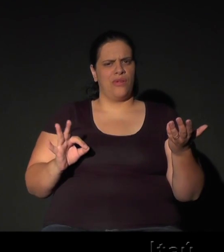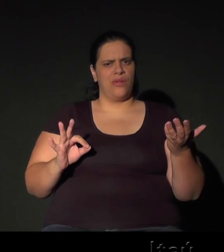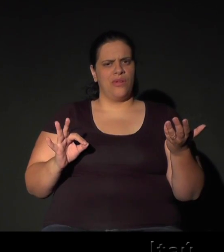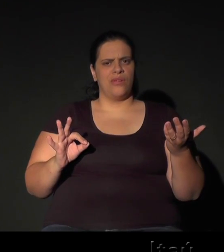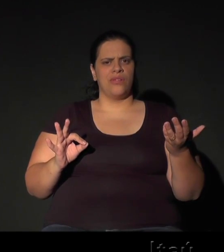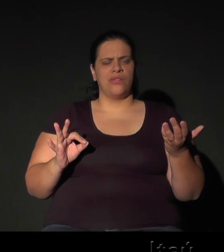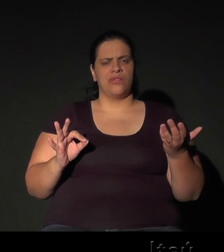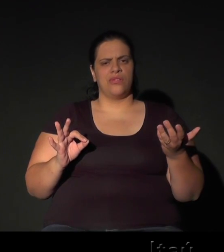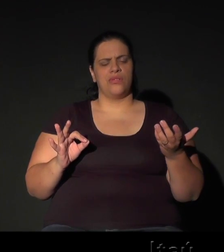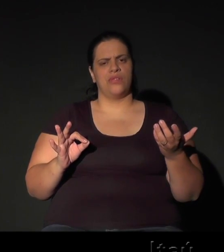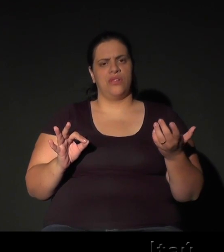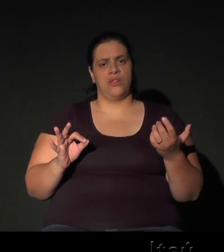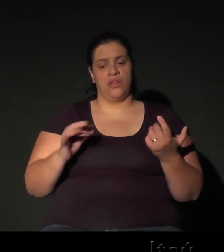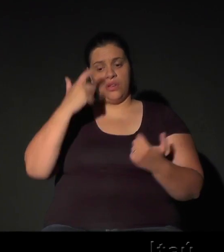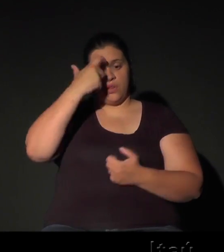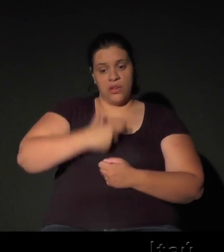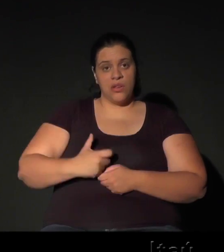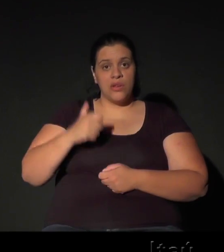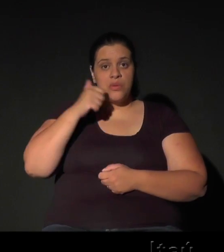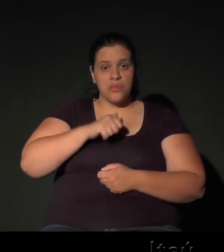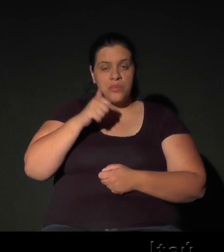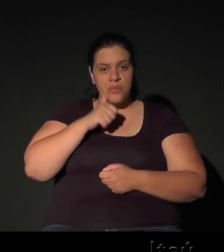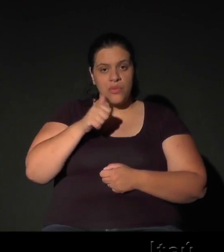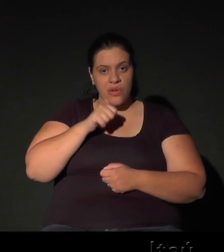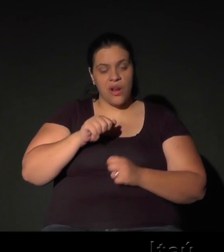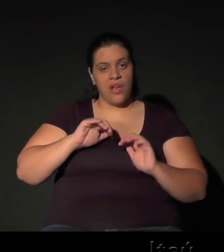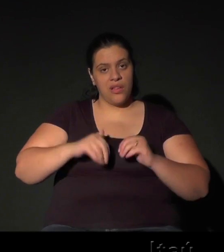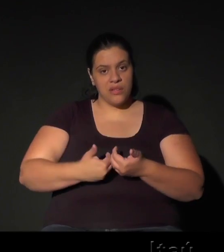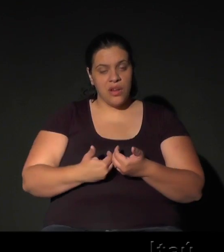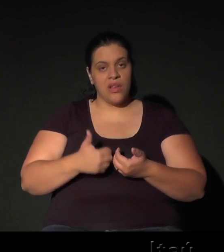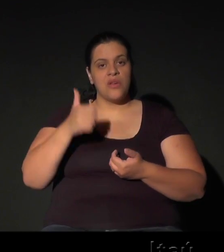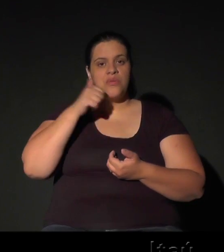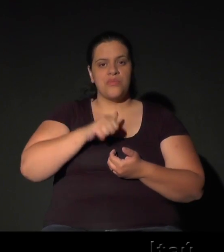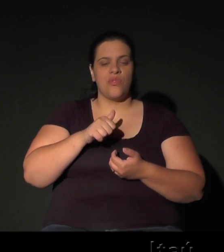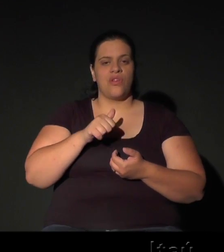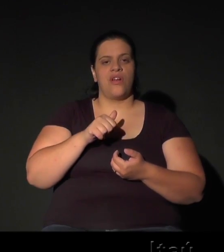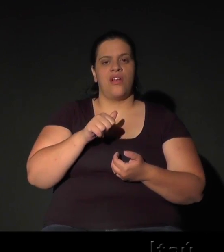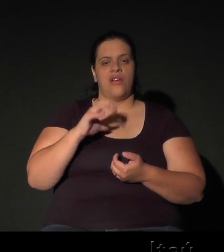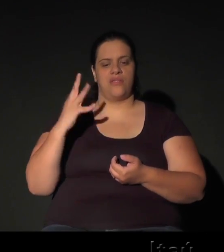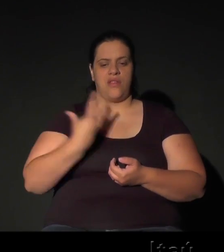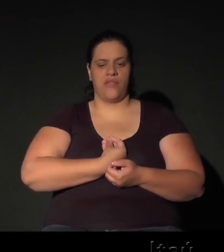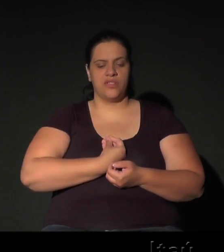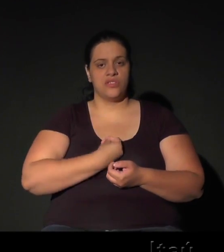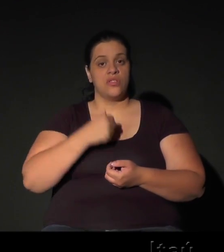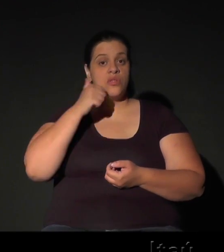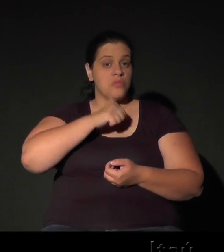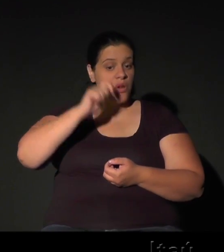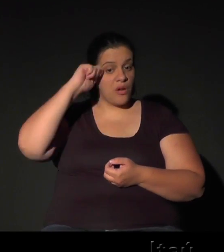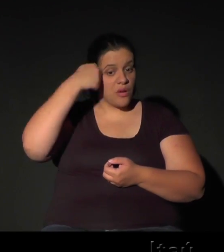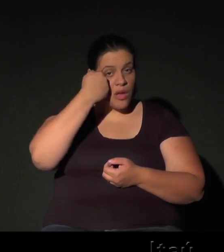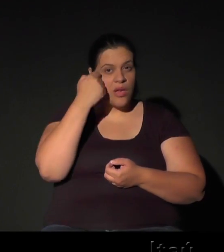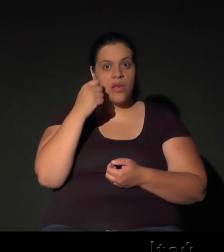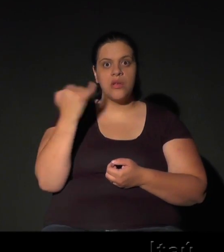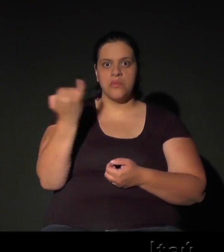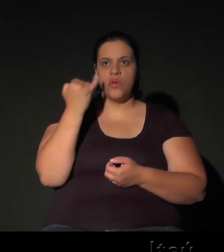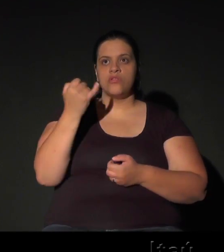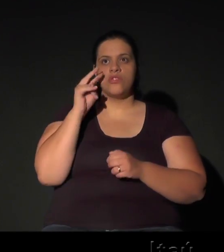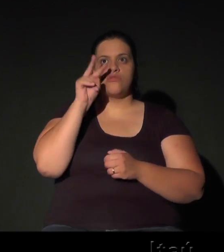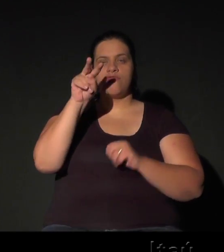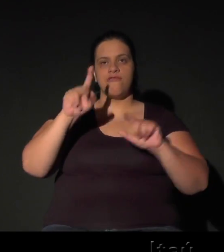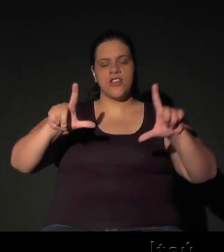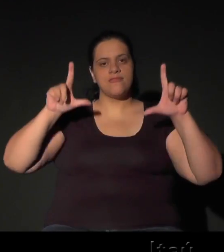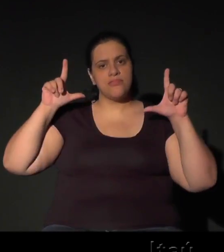que para uma mulher trans uma mulher travesti uma mulher negra é importante ela se enxergar ali na